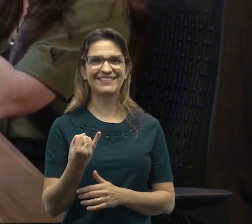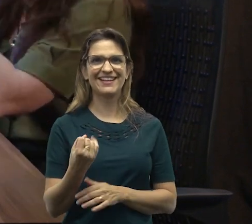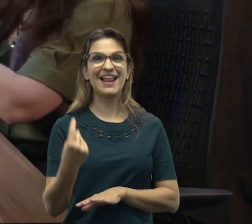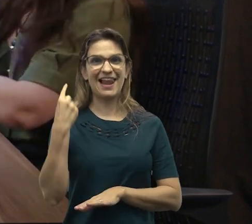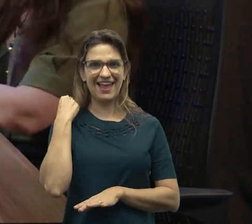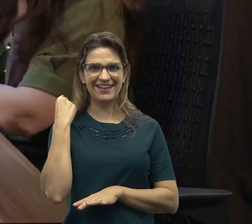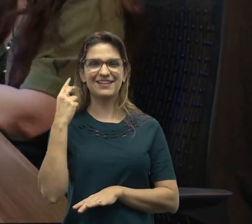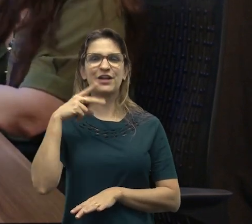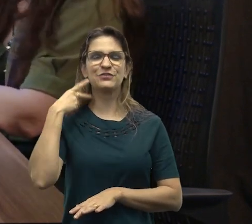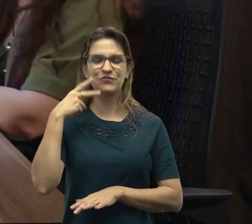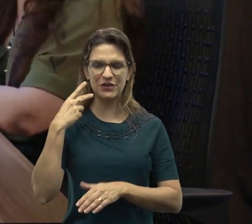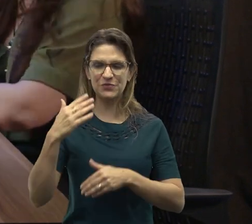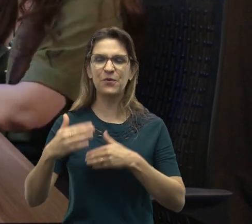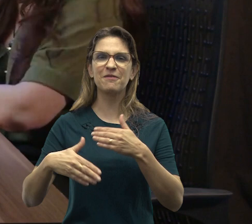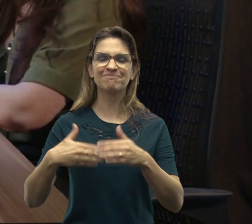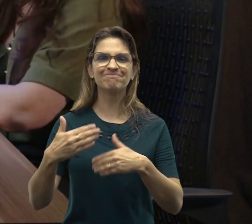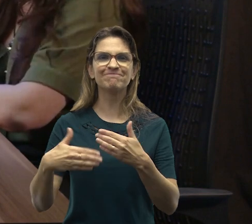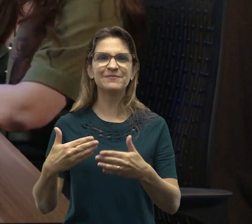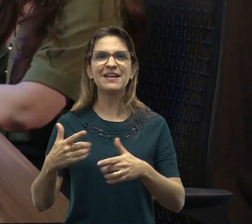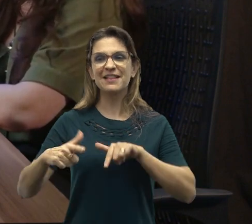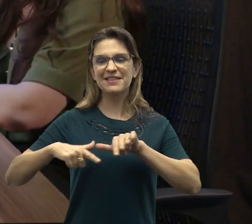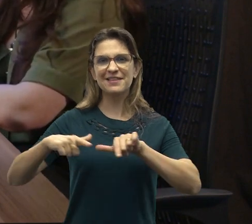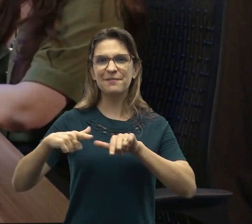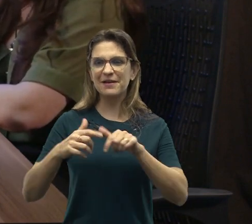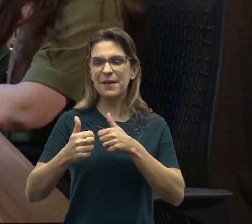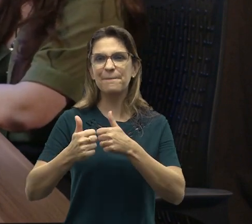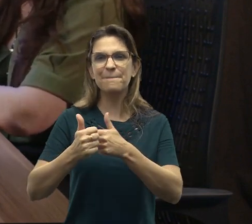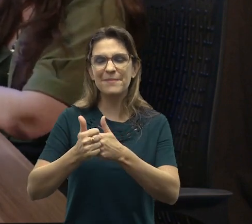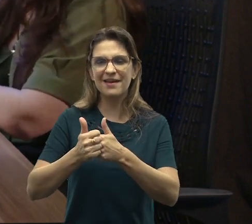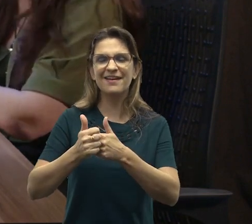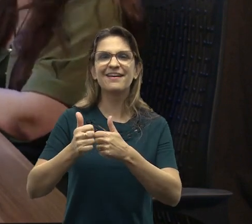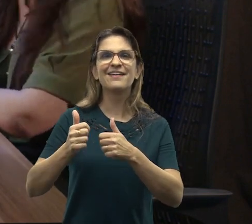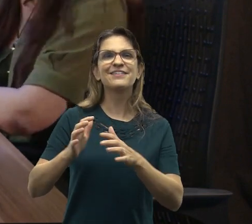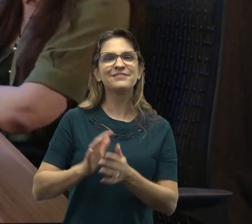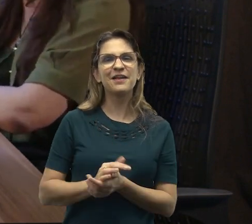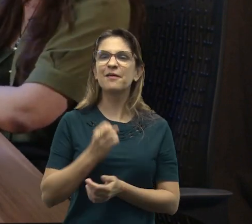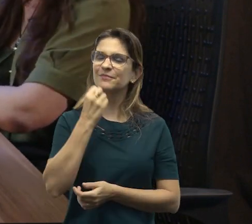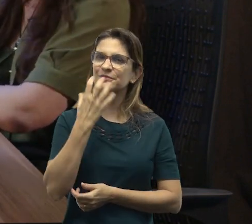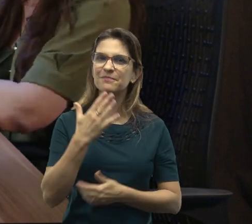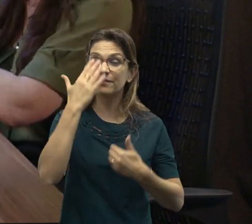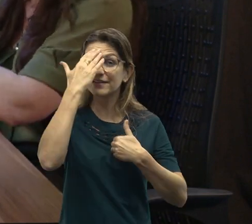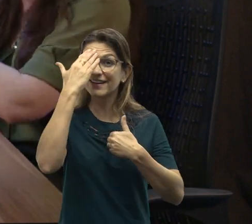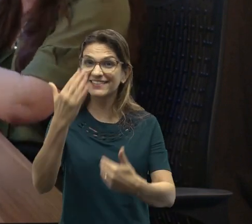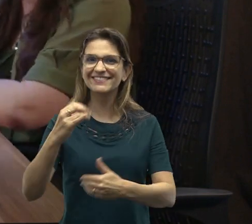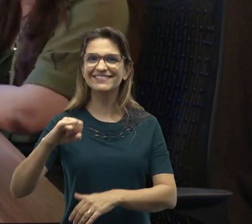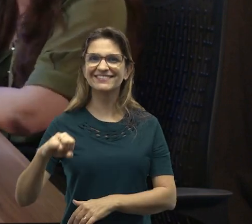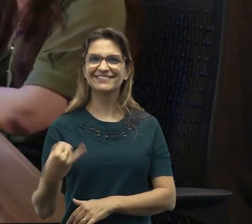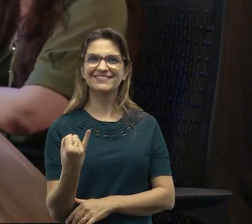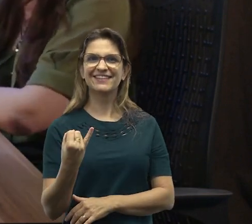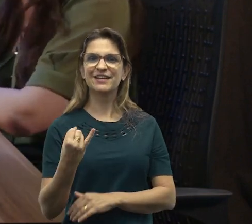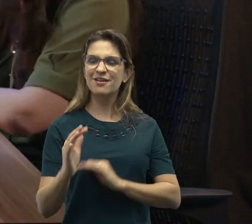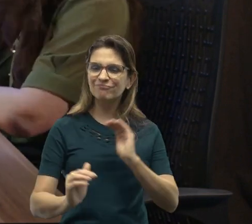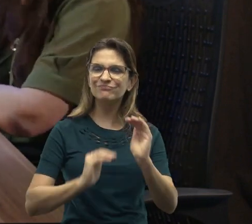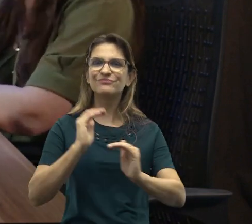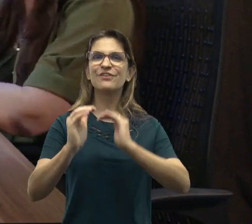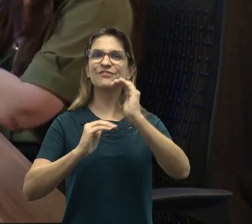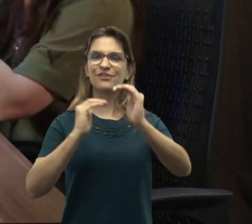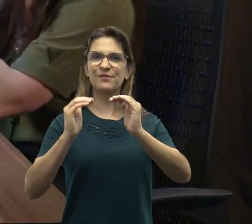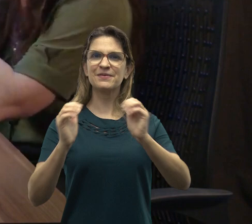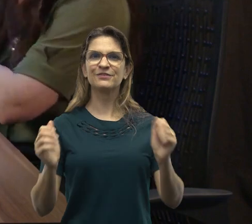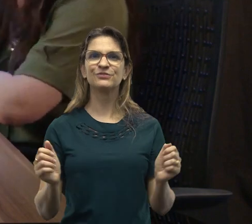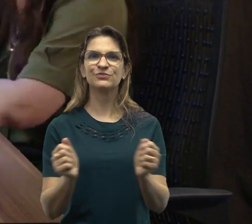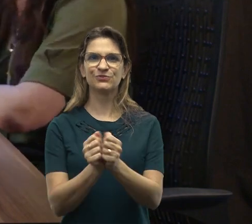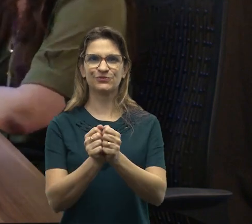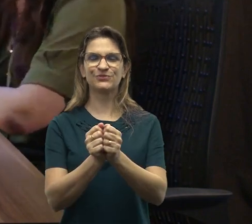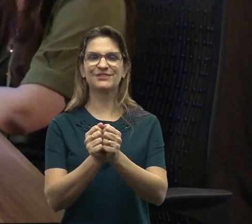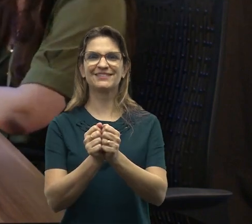no seu outro mandato, também tive a oportunidade de estar ali mais perto do seu trabalho. Eu que agradeço essa oportunidade para a gente poder evoluir, né, que a gente possa